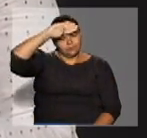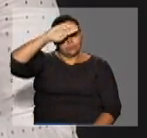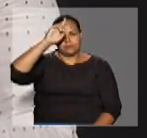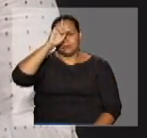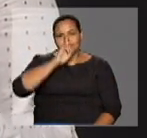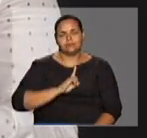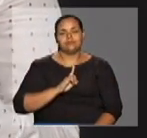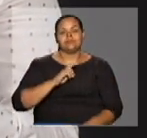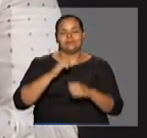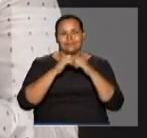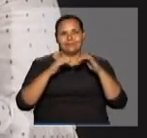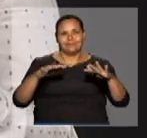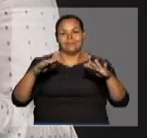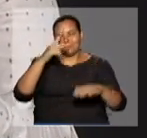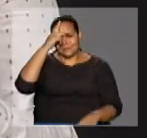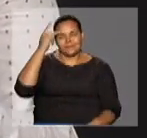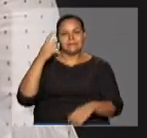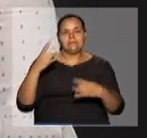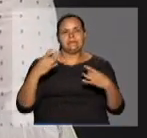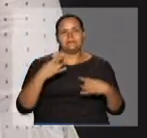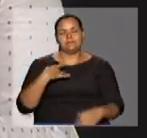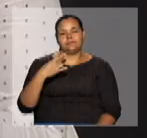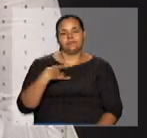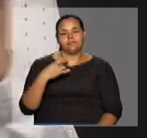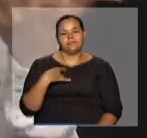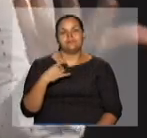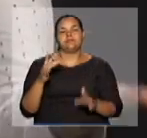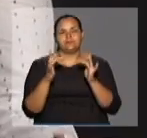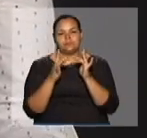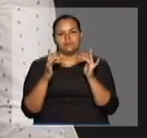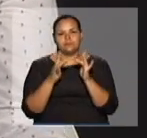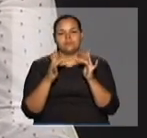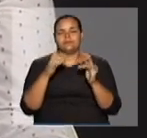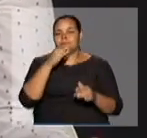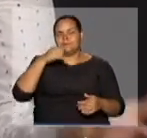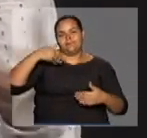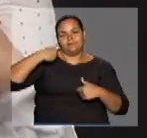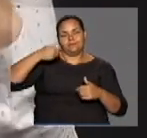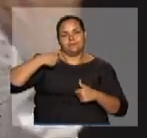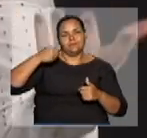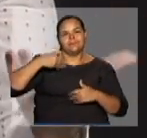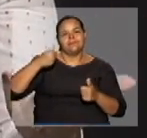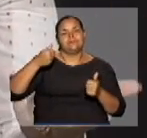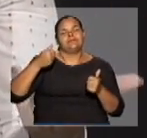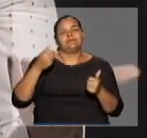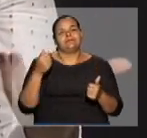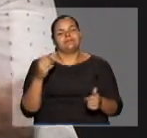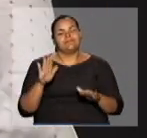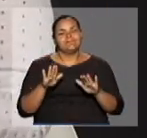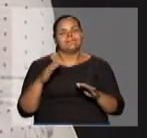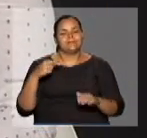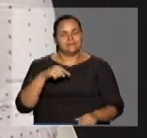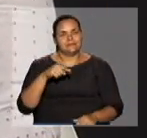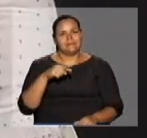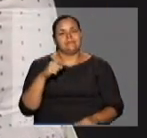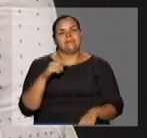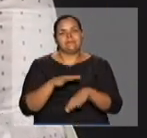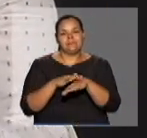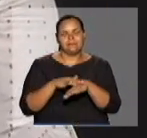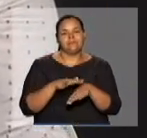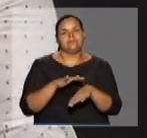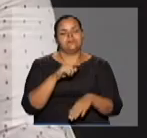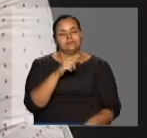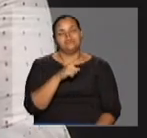amarela, já que muitas pessoas estão com medo, por exemplo, de ter contato com um macaco que também é afetado, né,